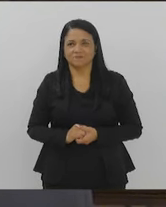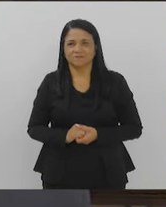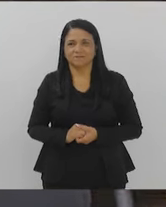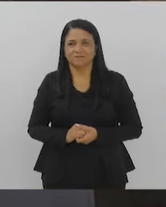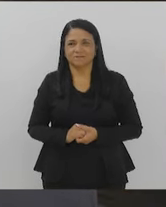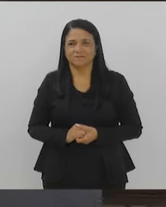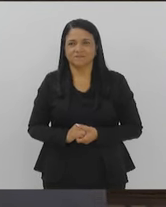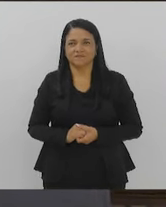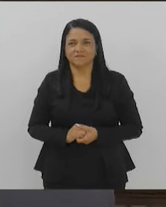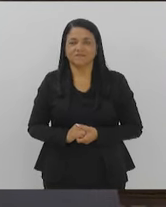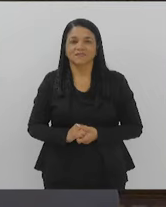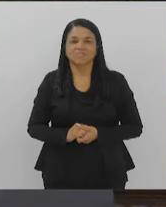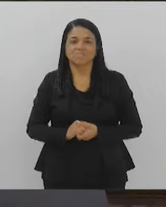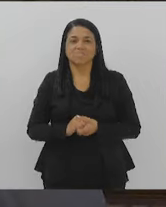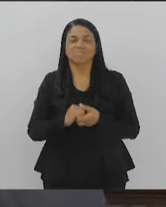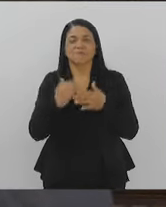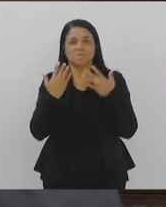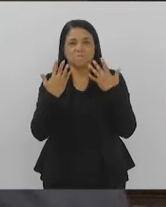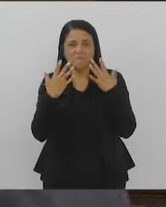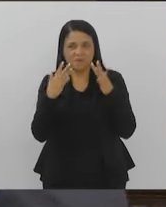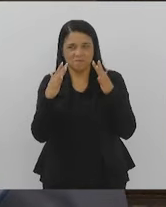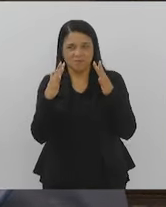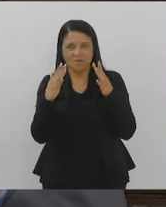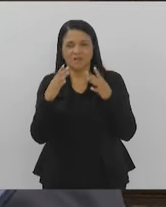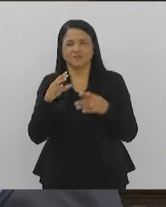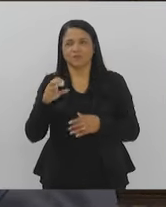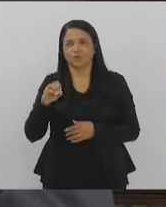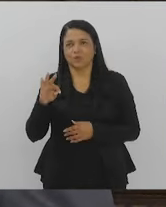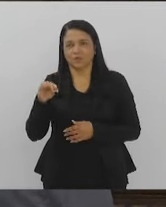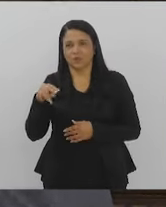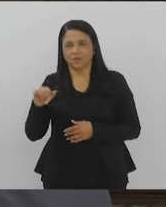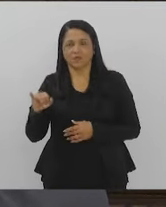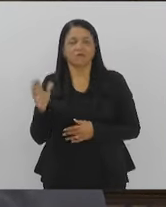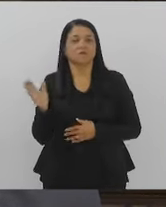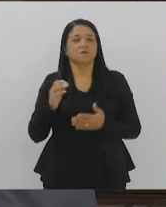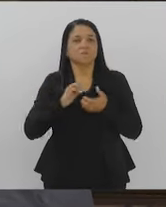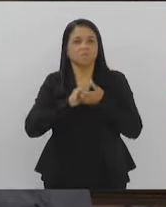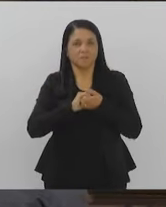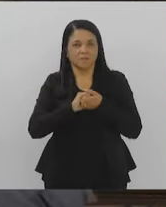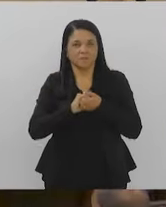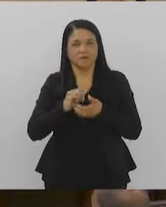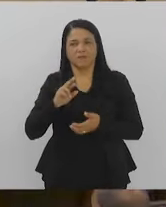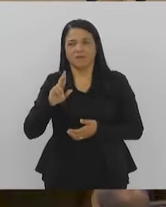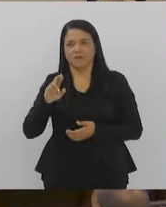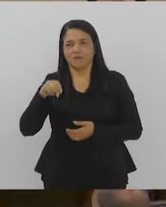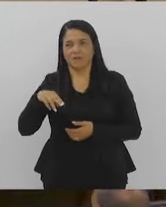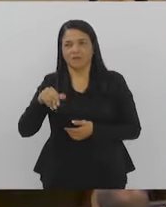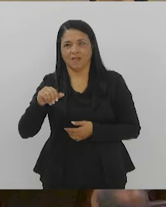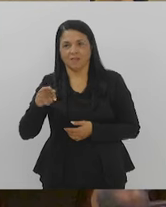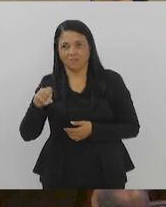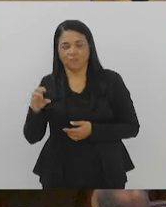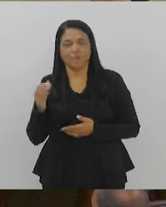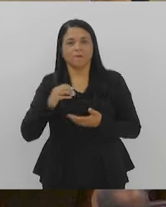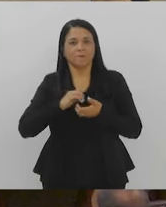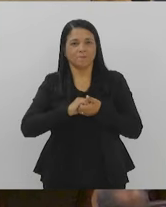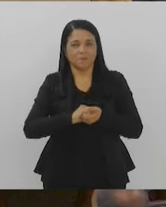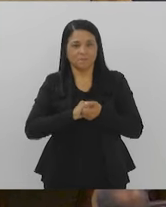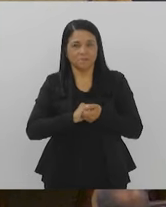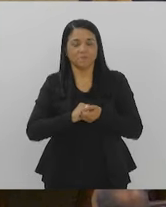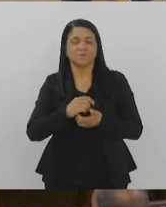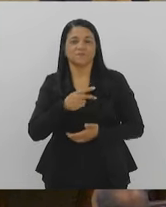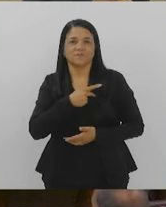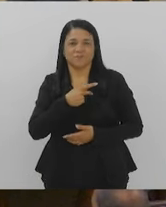Parabéns. Deputado. Parabéns, Otone. Parabéns, Renato. Parabéns, nossa pastora Fátima. Quero